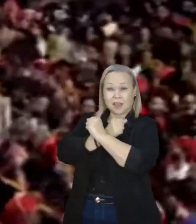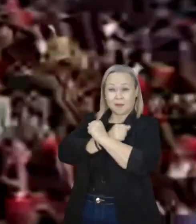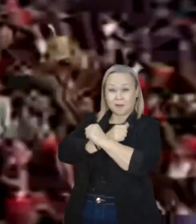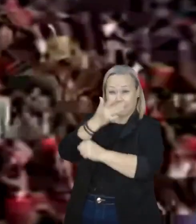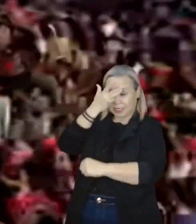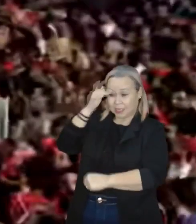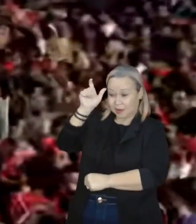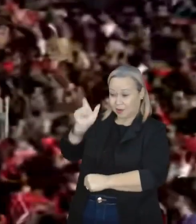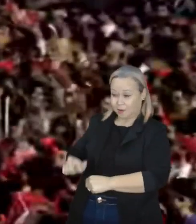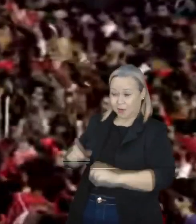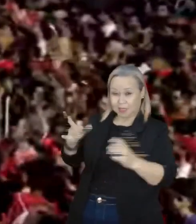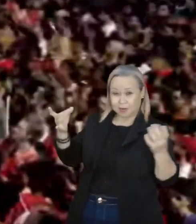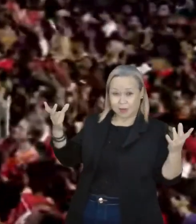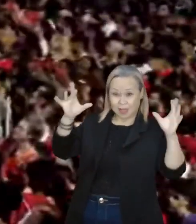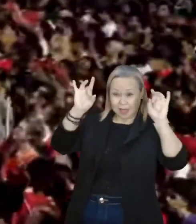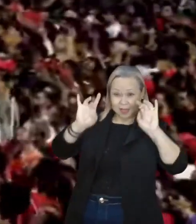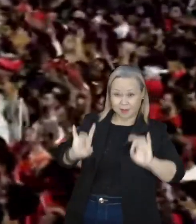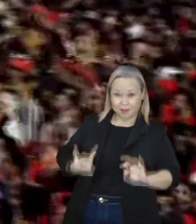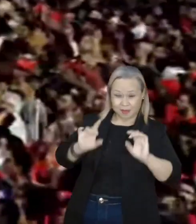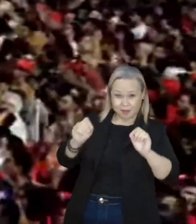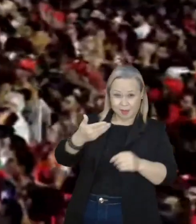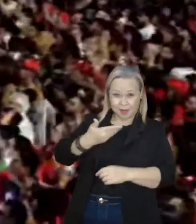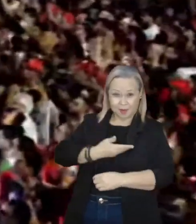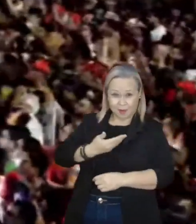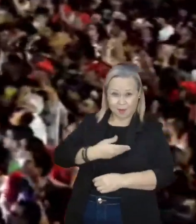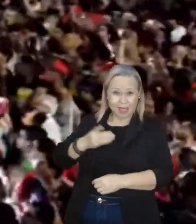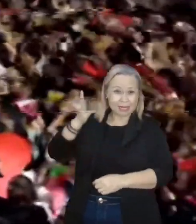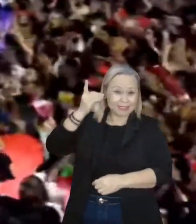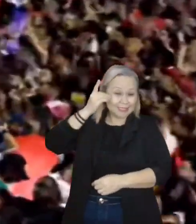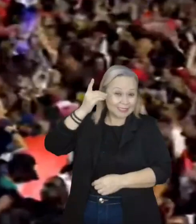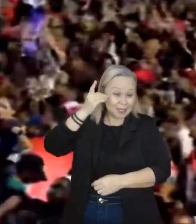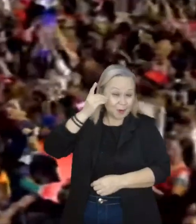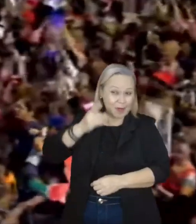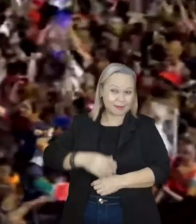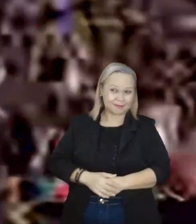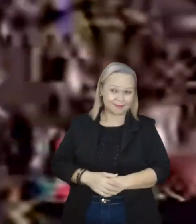pessoa especial, que é a companheira Dilma Rousseff.